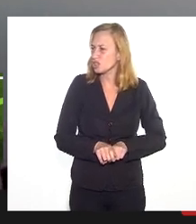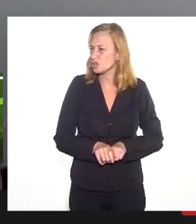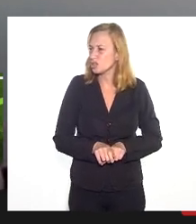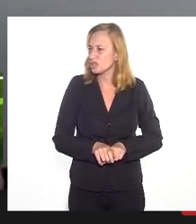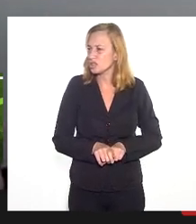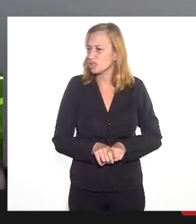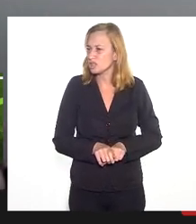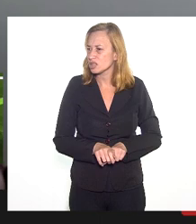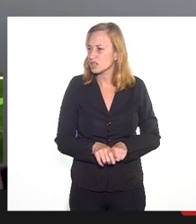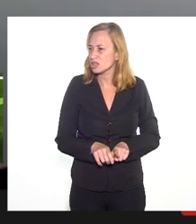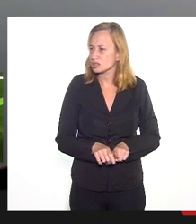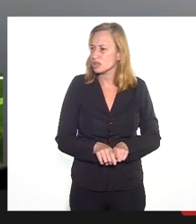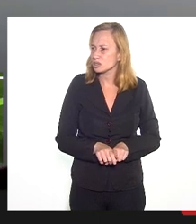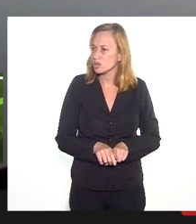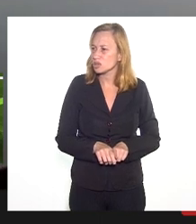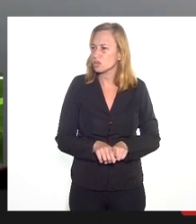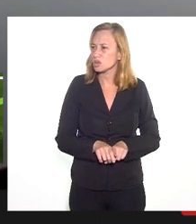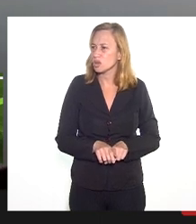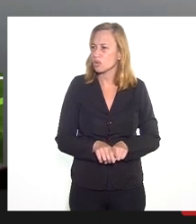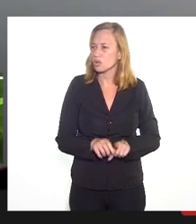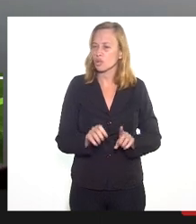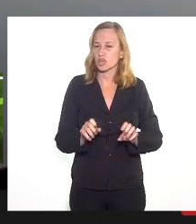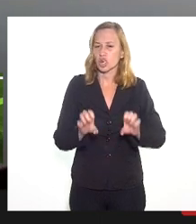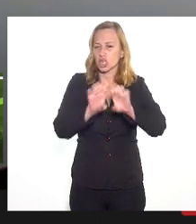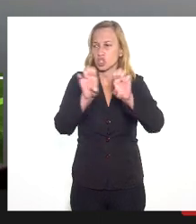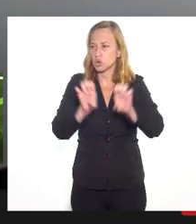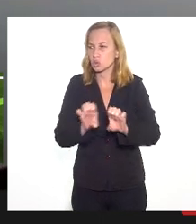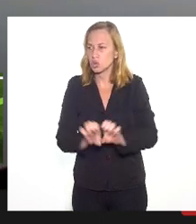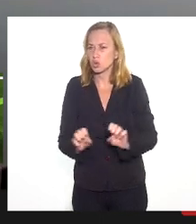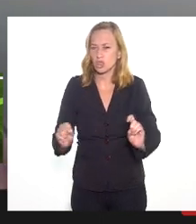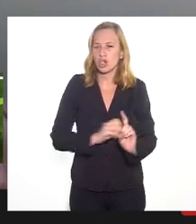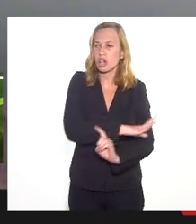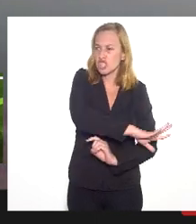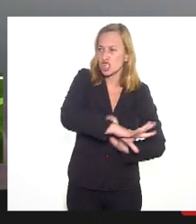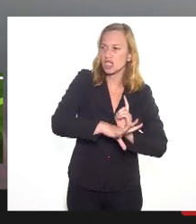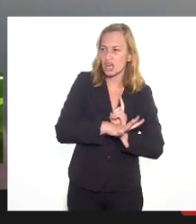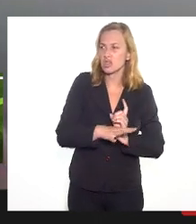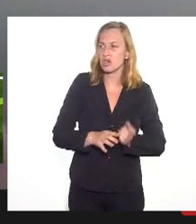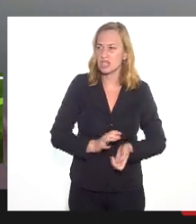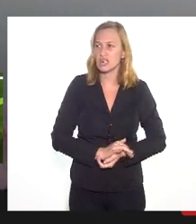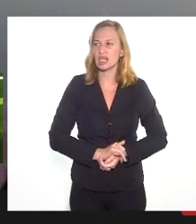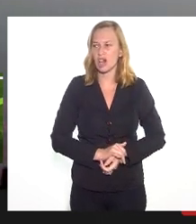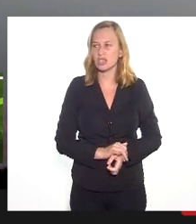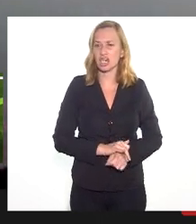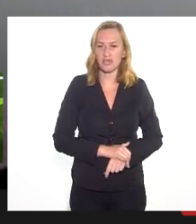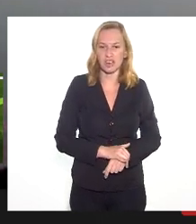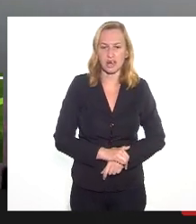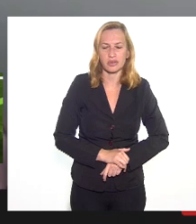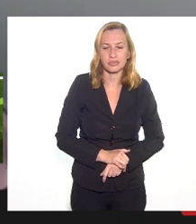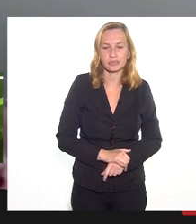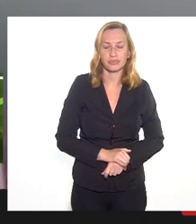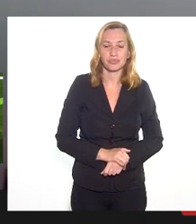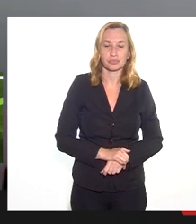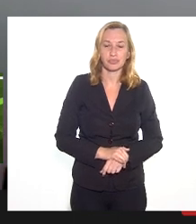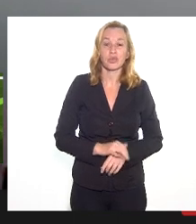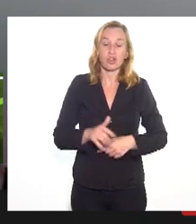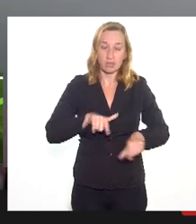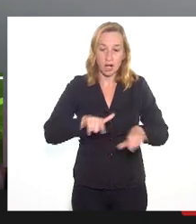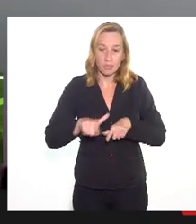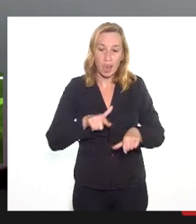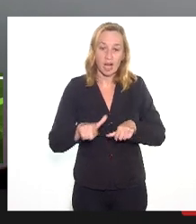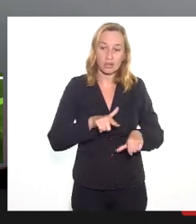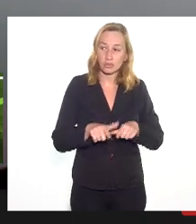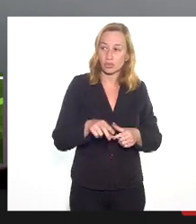passada visitando aldeias indígenas no Rio de Janeiro por causa do trabalho em relação à educação indígena, o trabalho com a